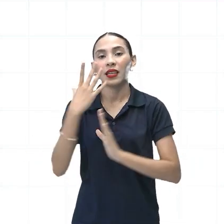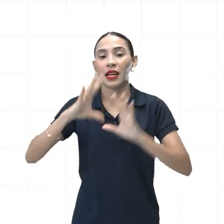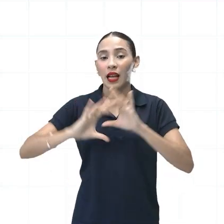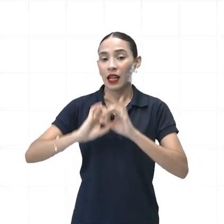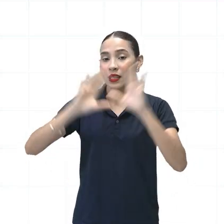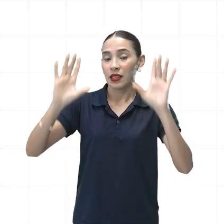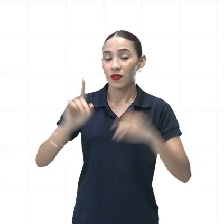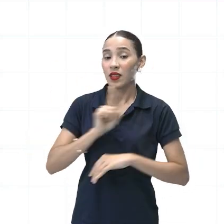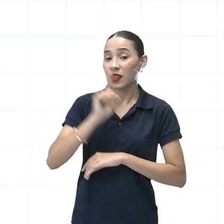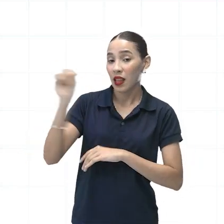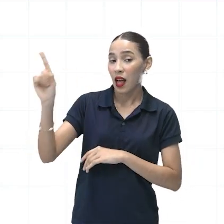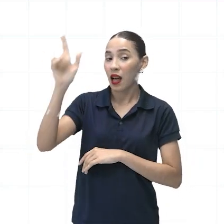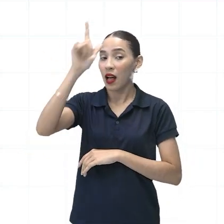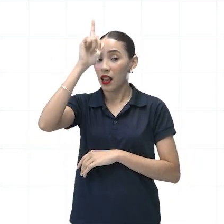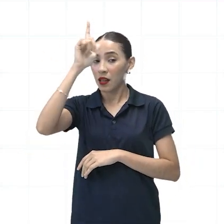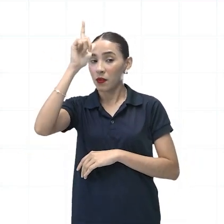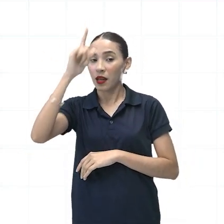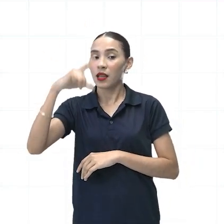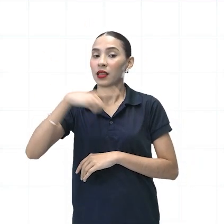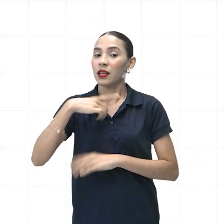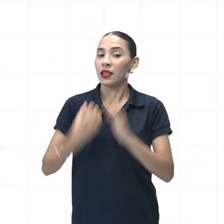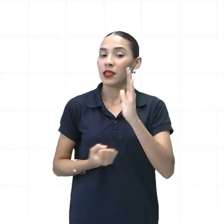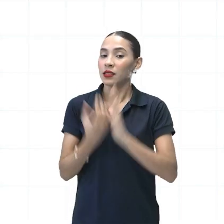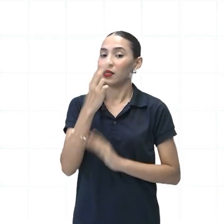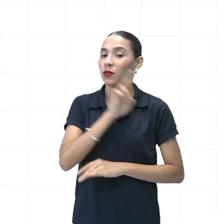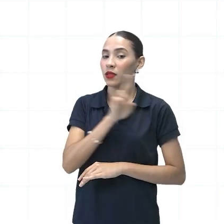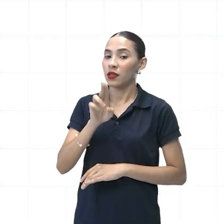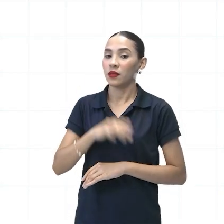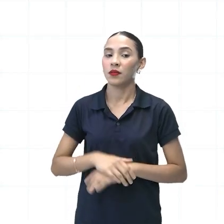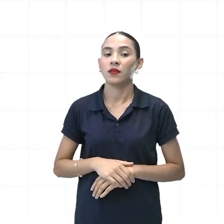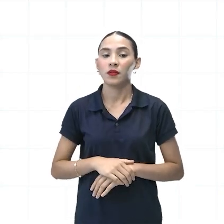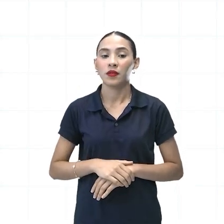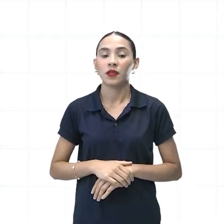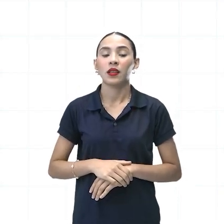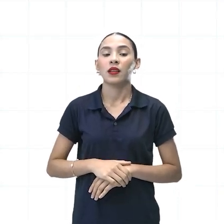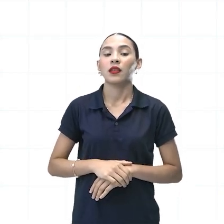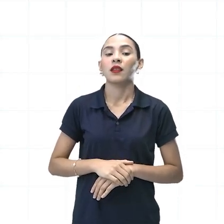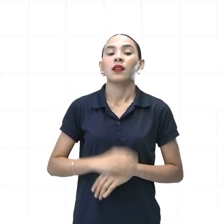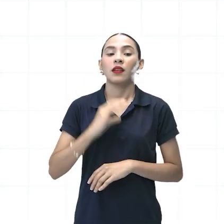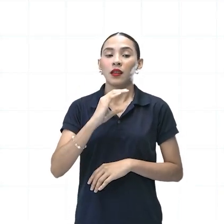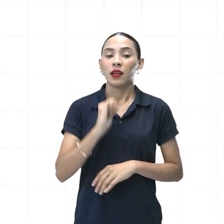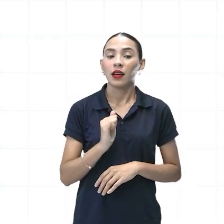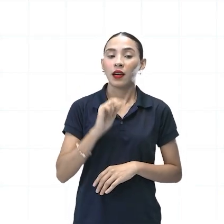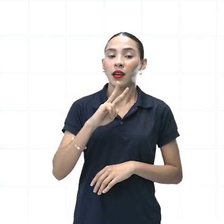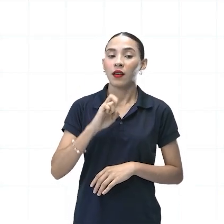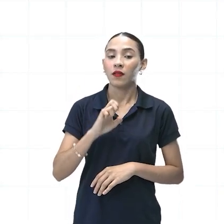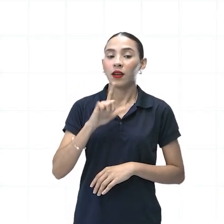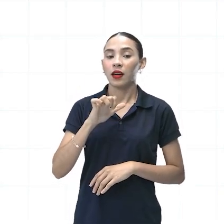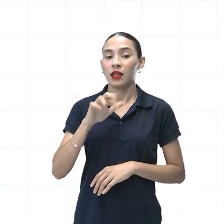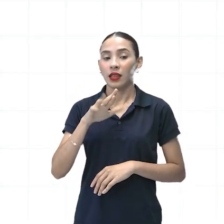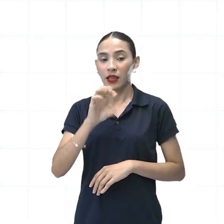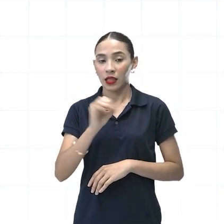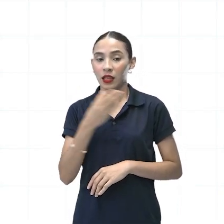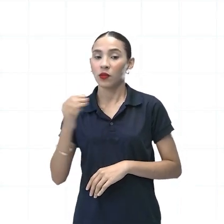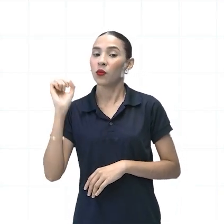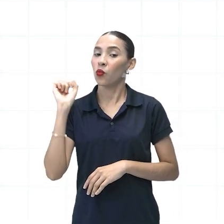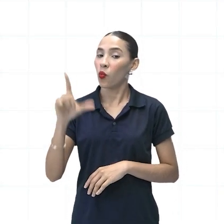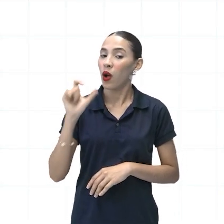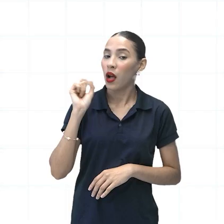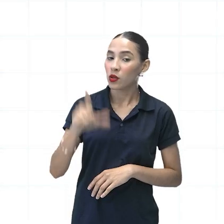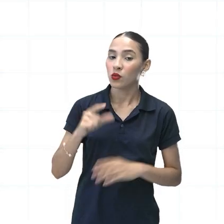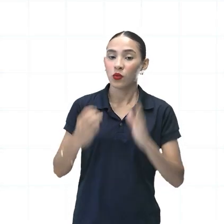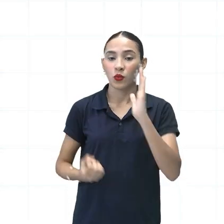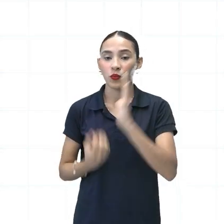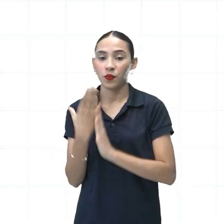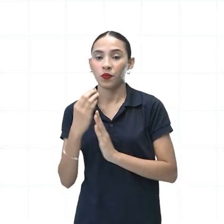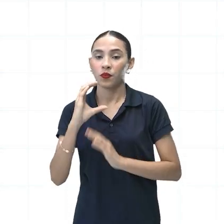Na Alemanha, surge um movimento denominado o Cavalo Azul, né? O Cavaleiro Azul, desculpa, cujos fundadores